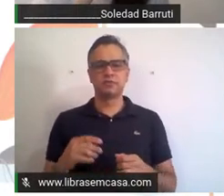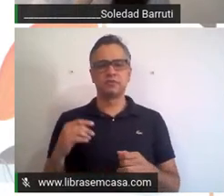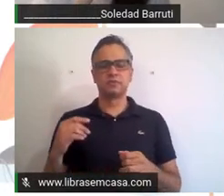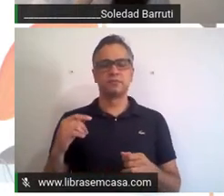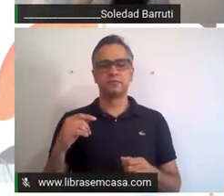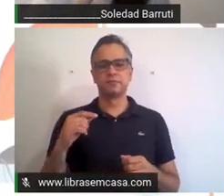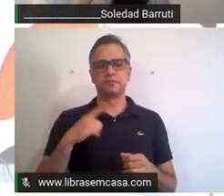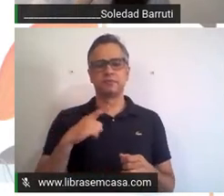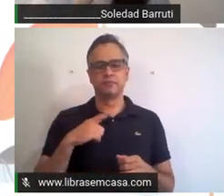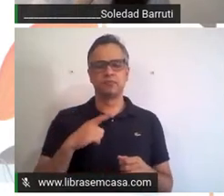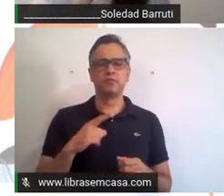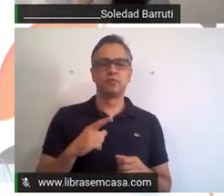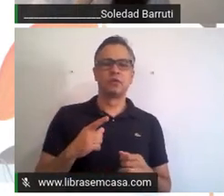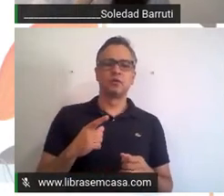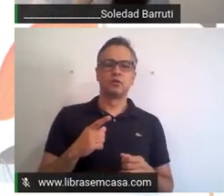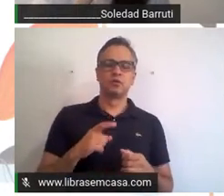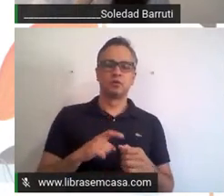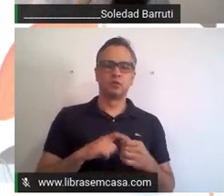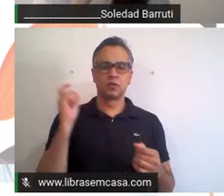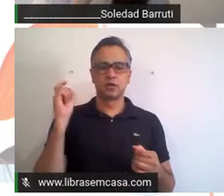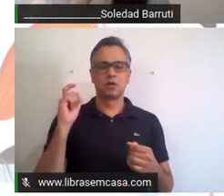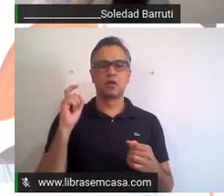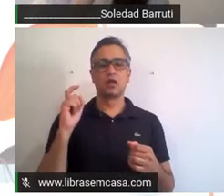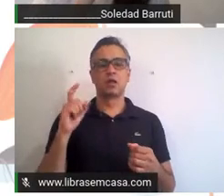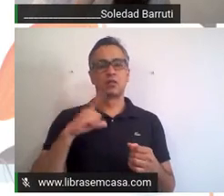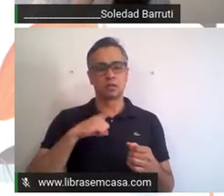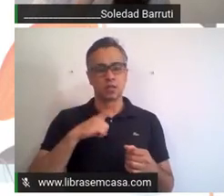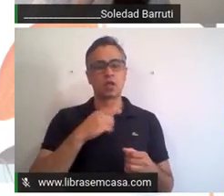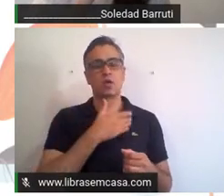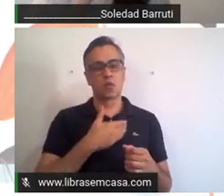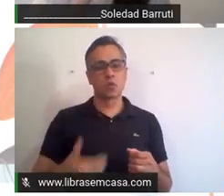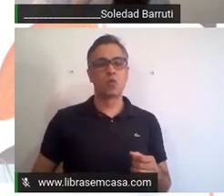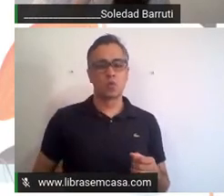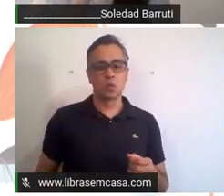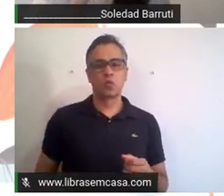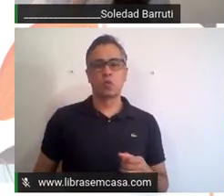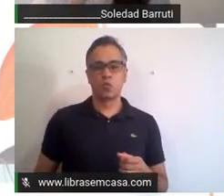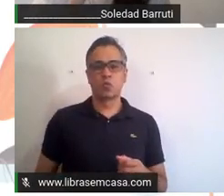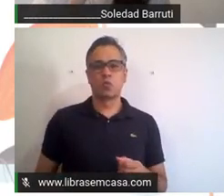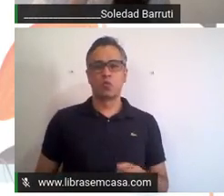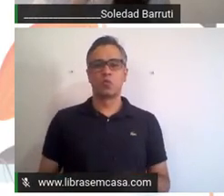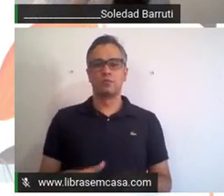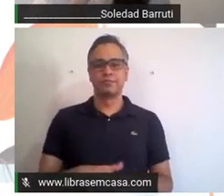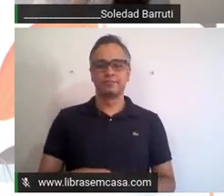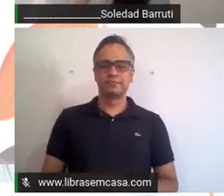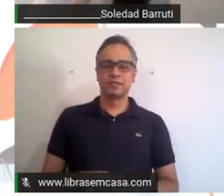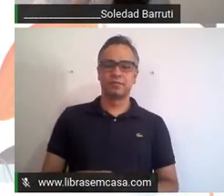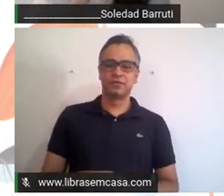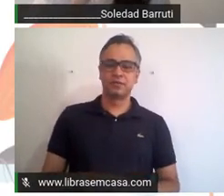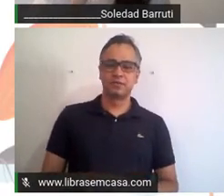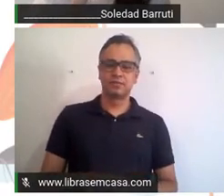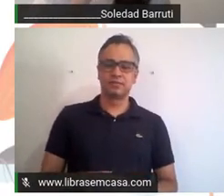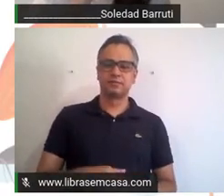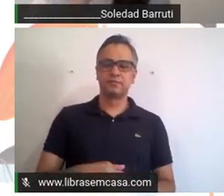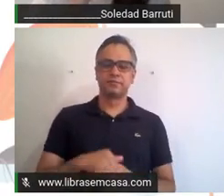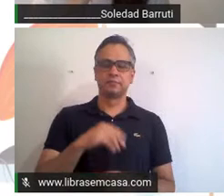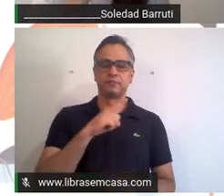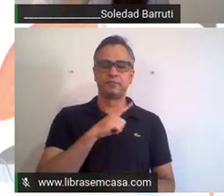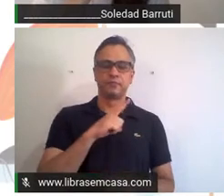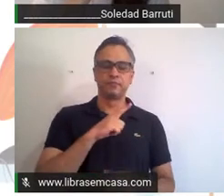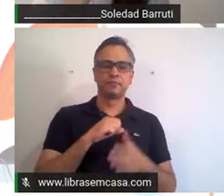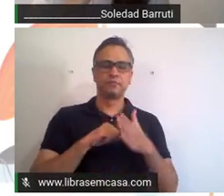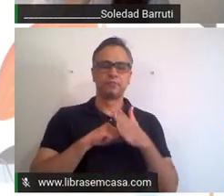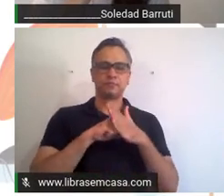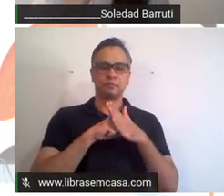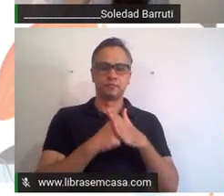sindemia, existe uma questão de governança, mas também existe muito bloqueio né, em relação